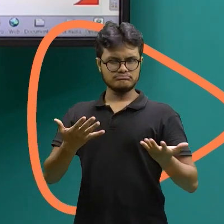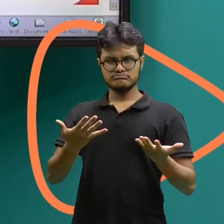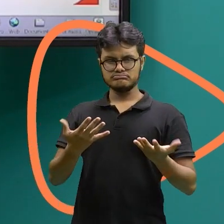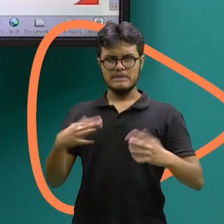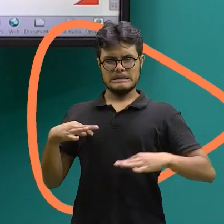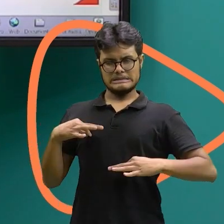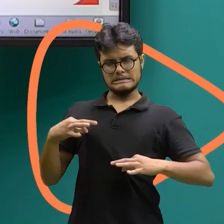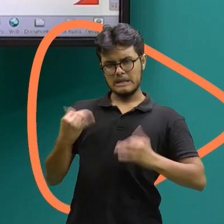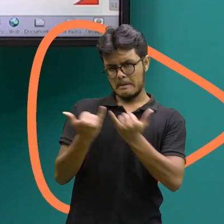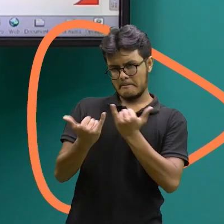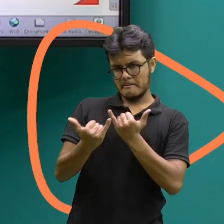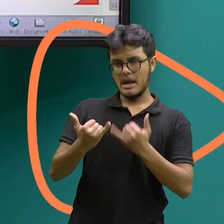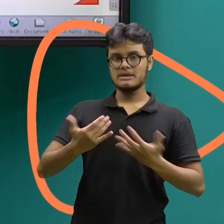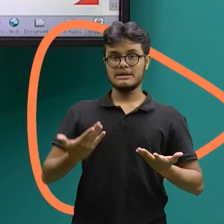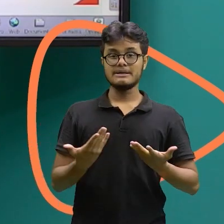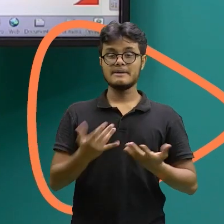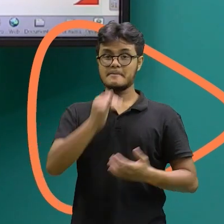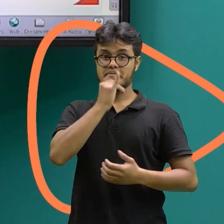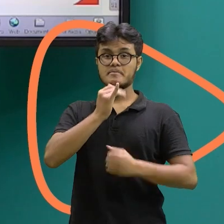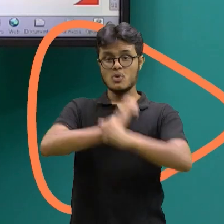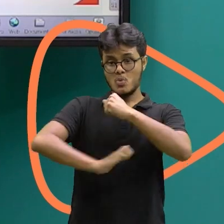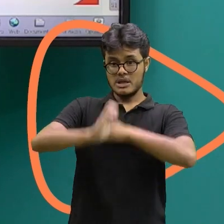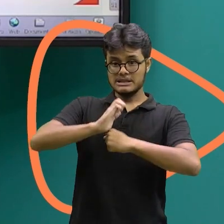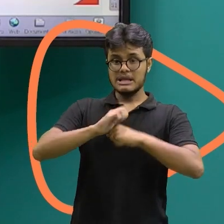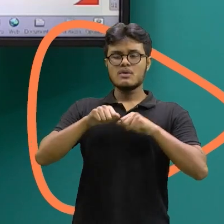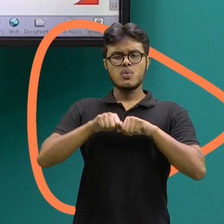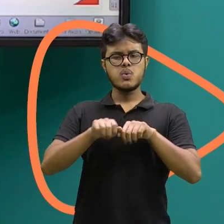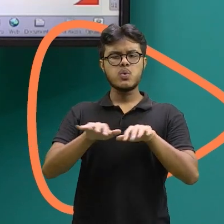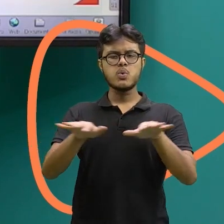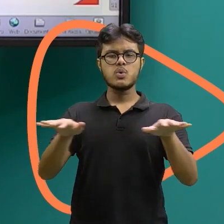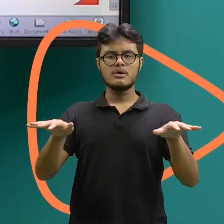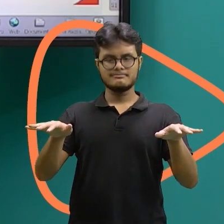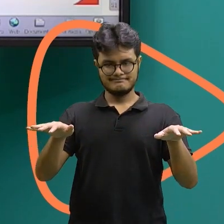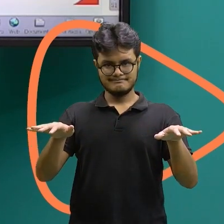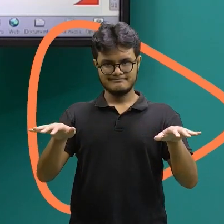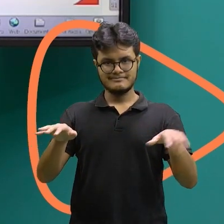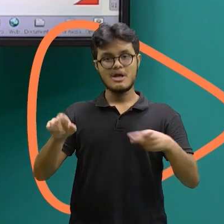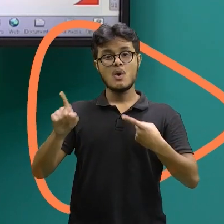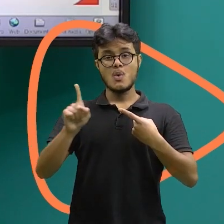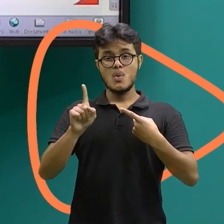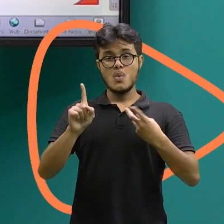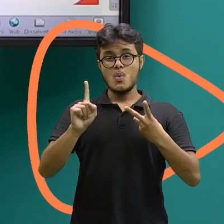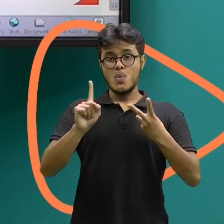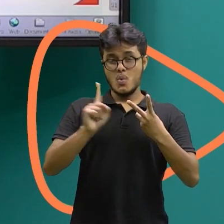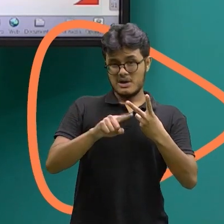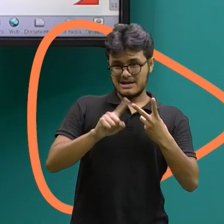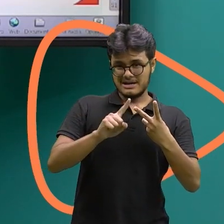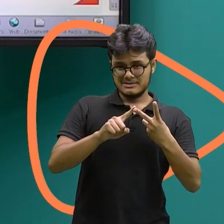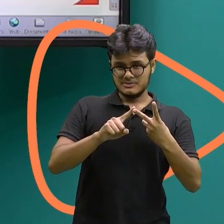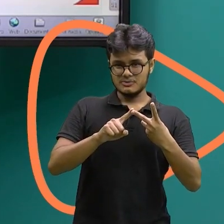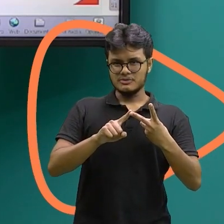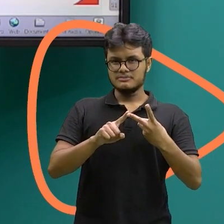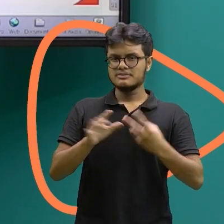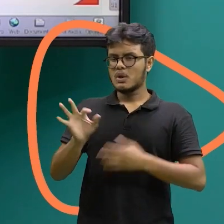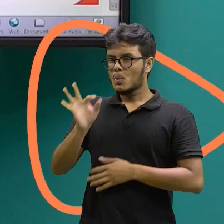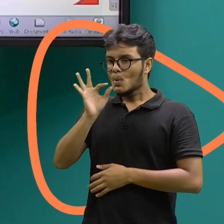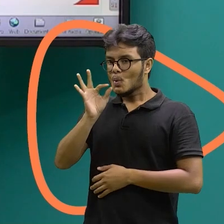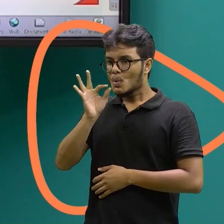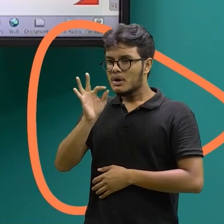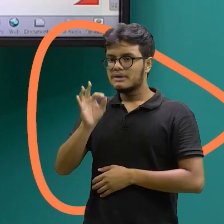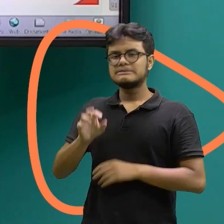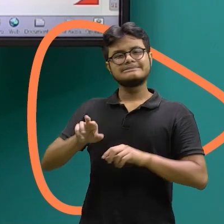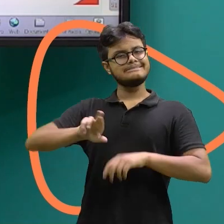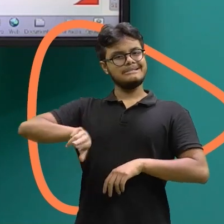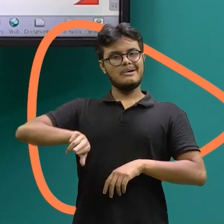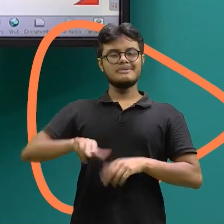permitem que os elétrons escoem para o corpo do estudante. Já o canudo de plástico não. Por isso a letra B ela